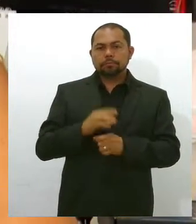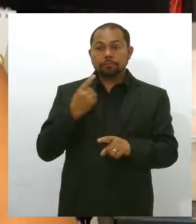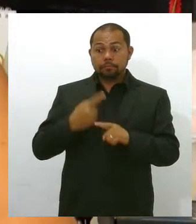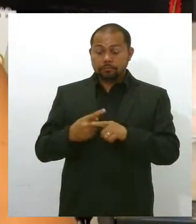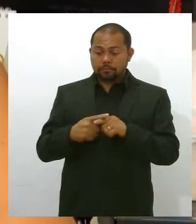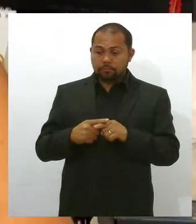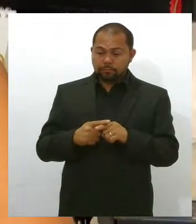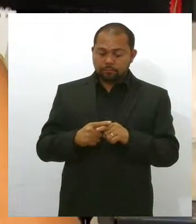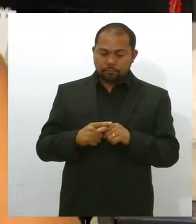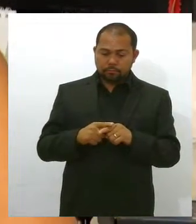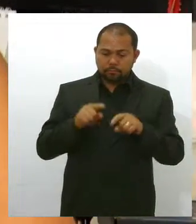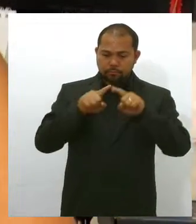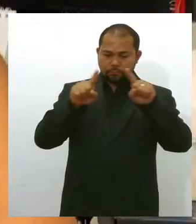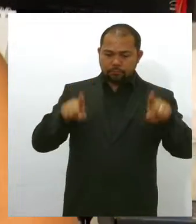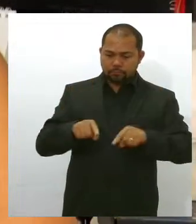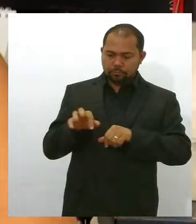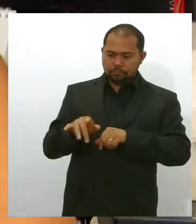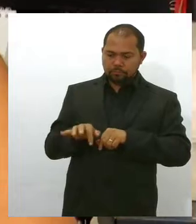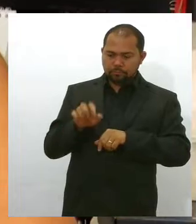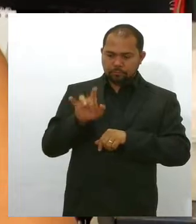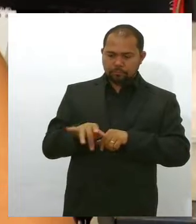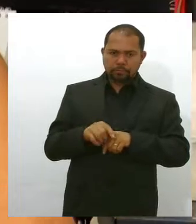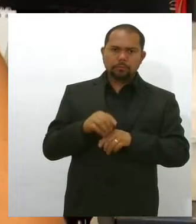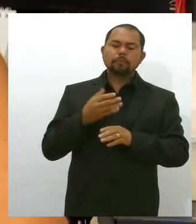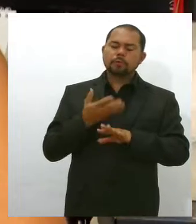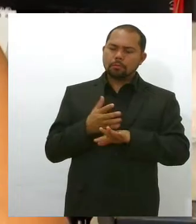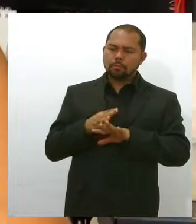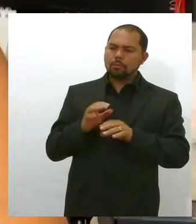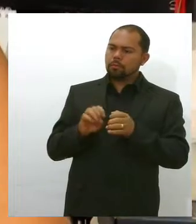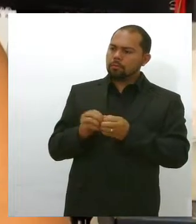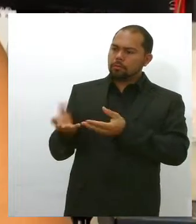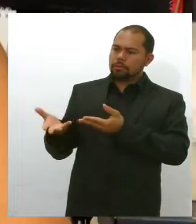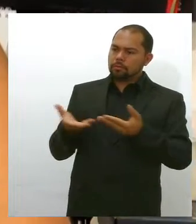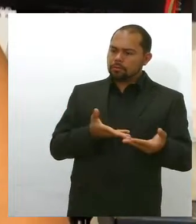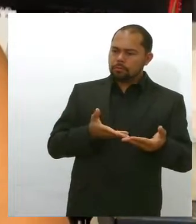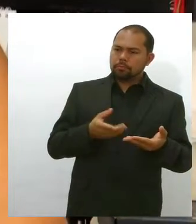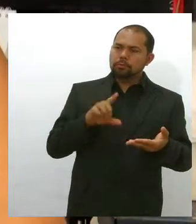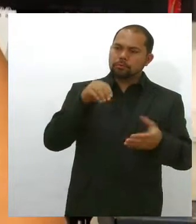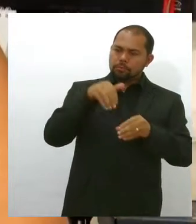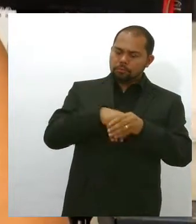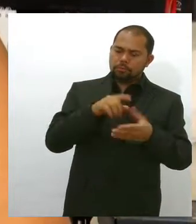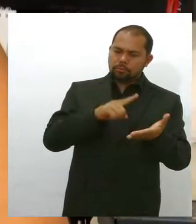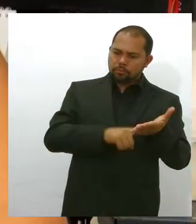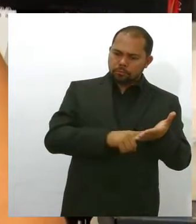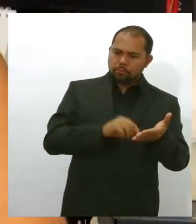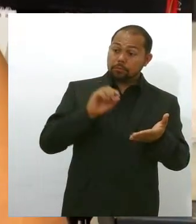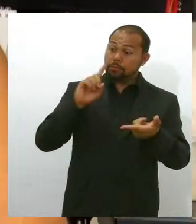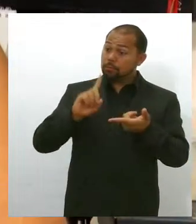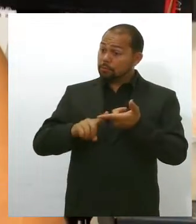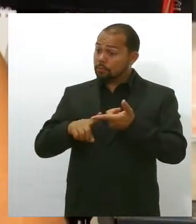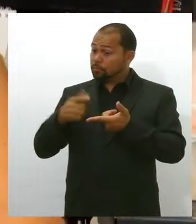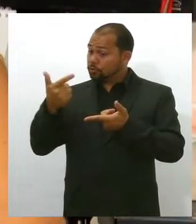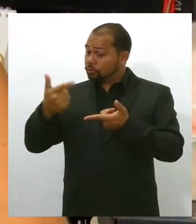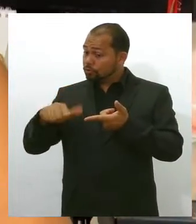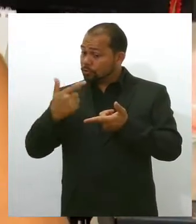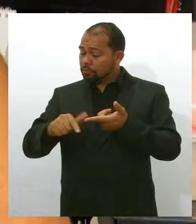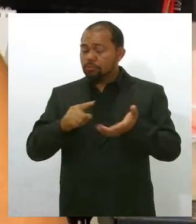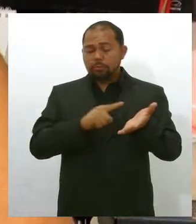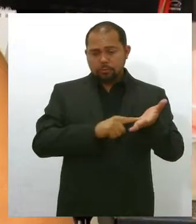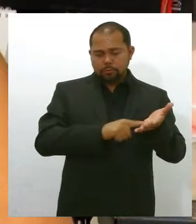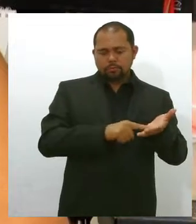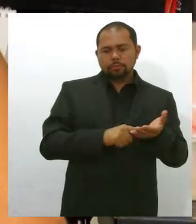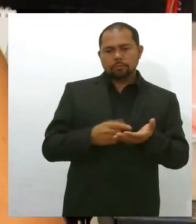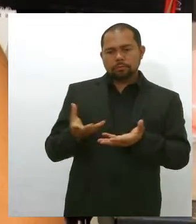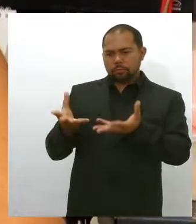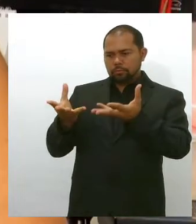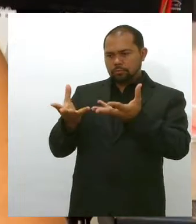estar preparada para os eleitores com biometria e também para aqueles eleitores sem biometria então eleitor